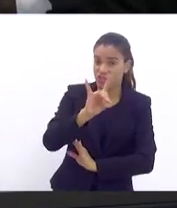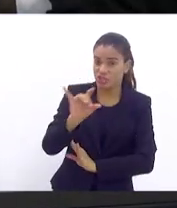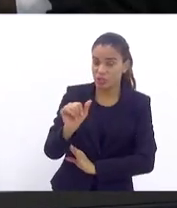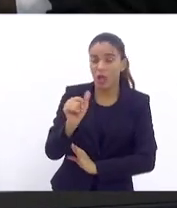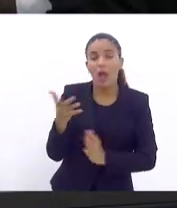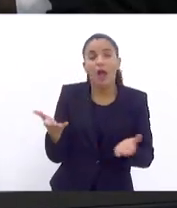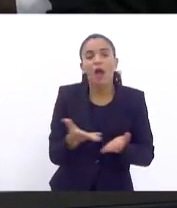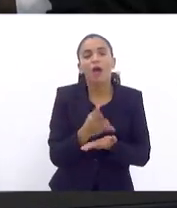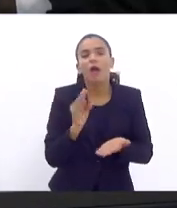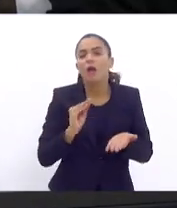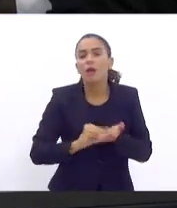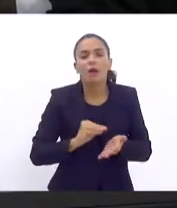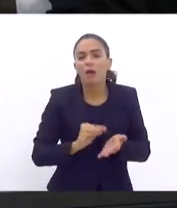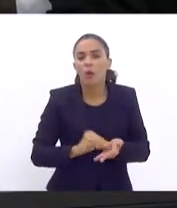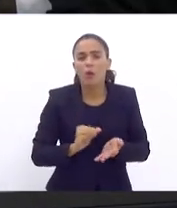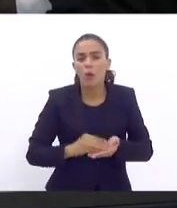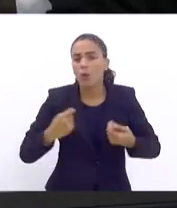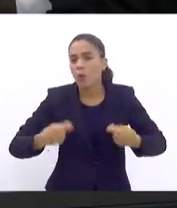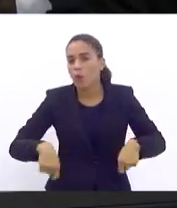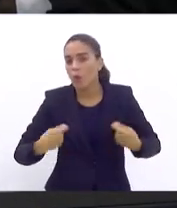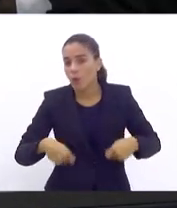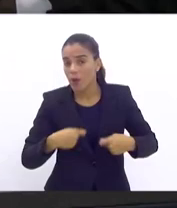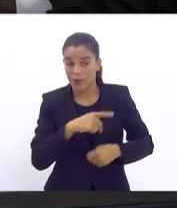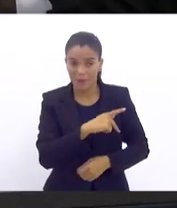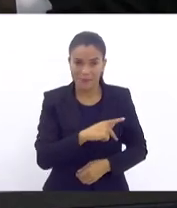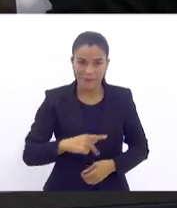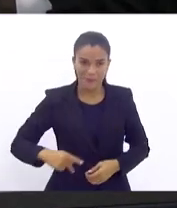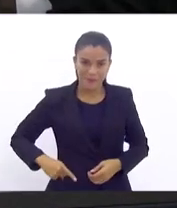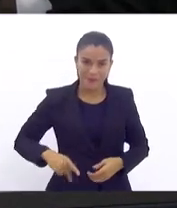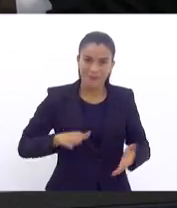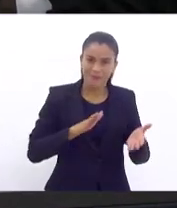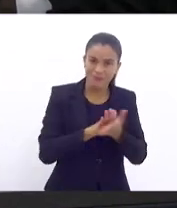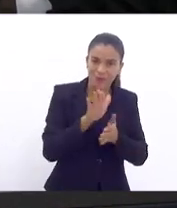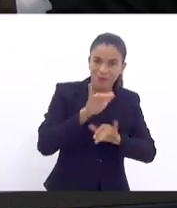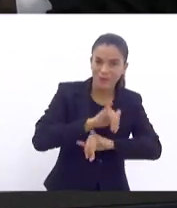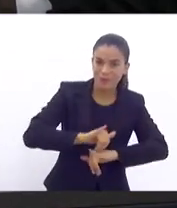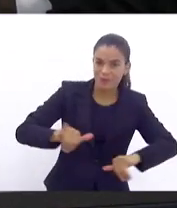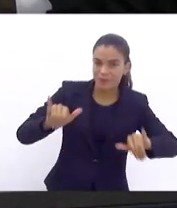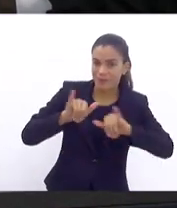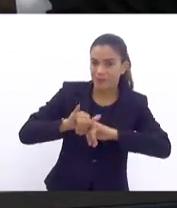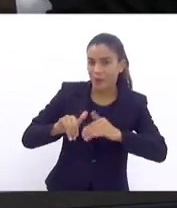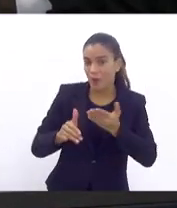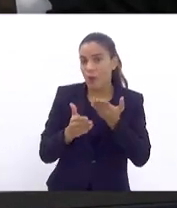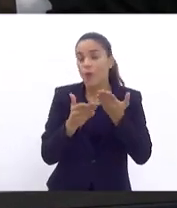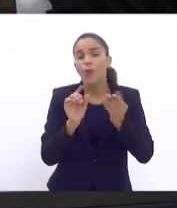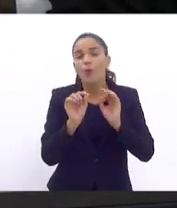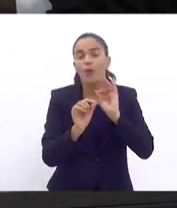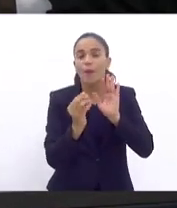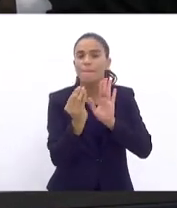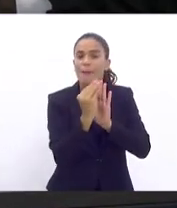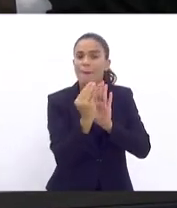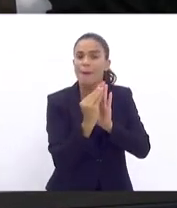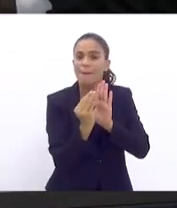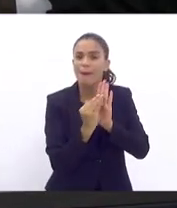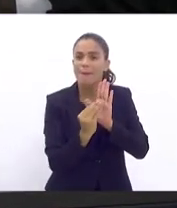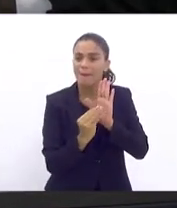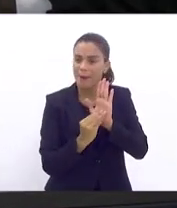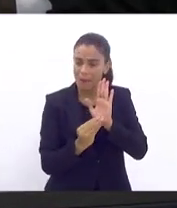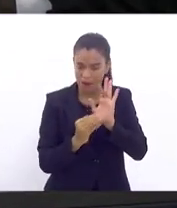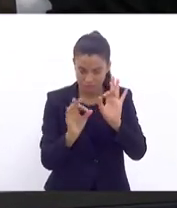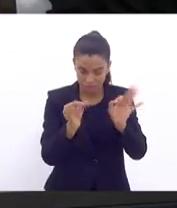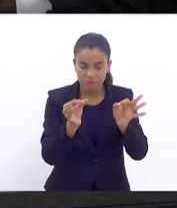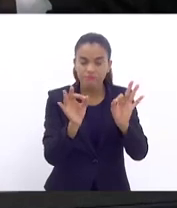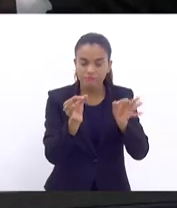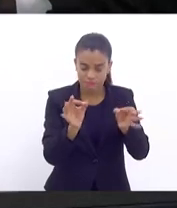falta que o presidente Publique Outra Vez com a composição para que vocês possa instalar exatamente